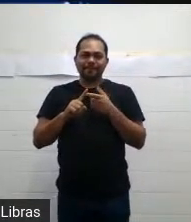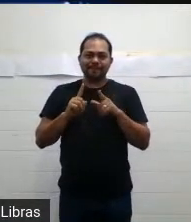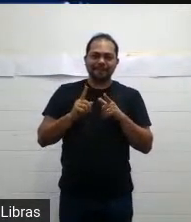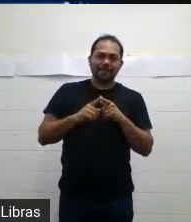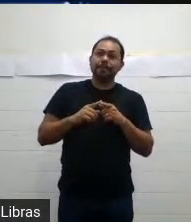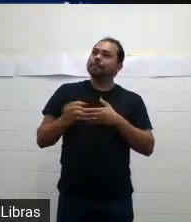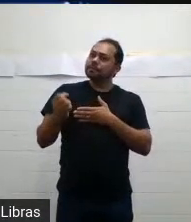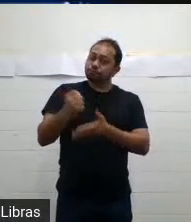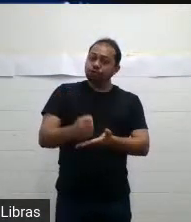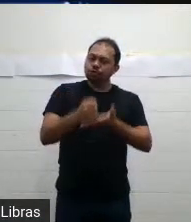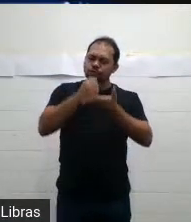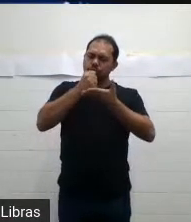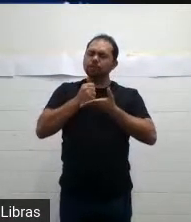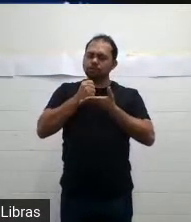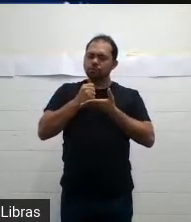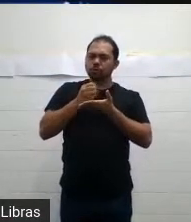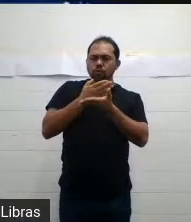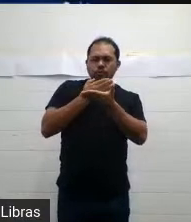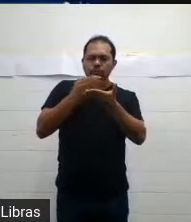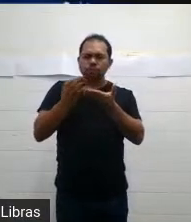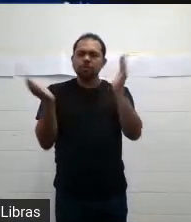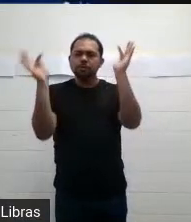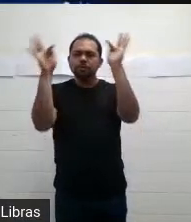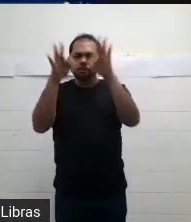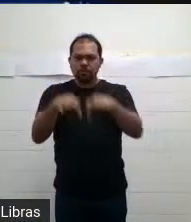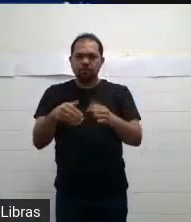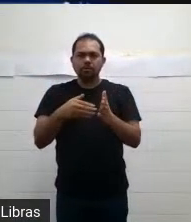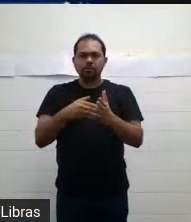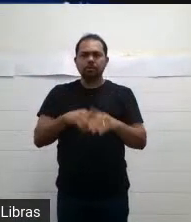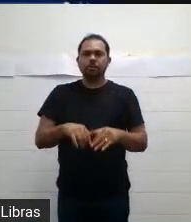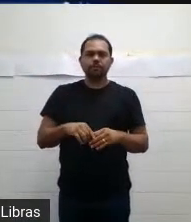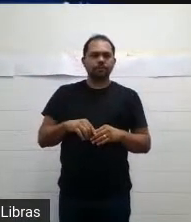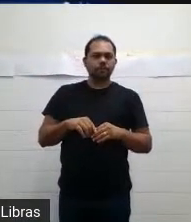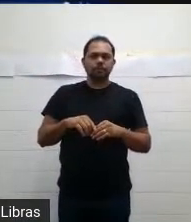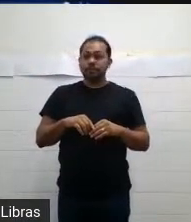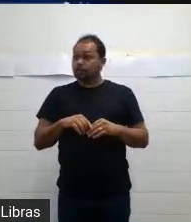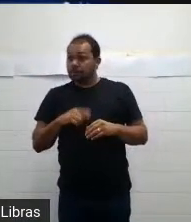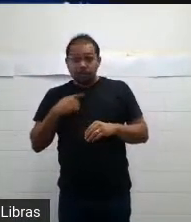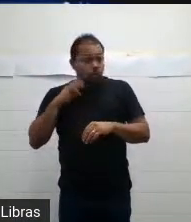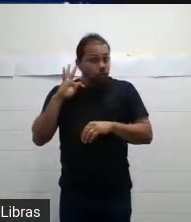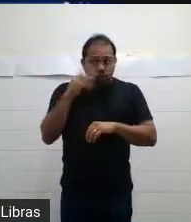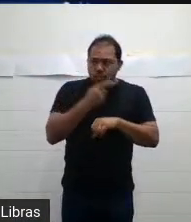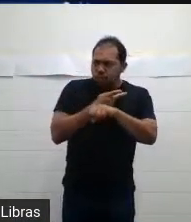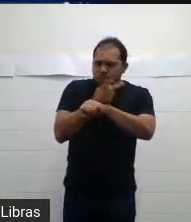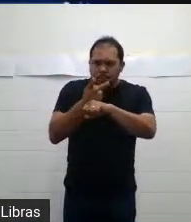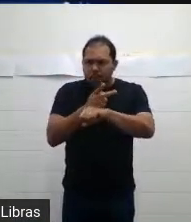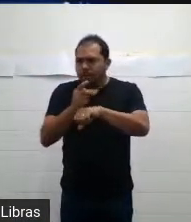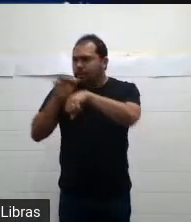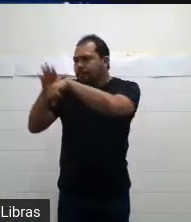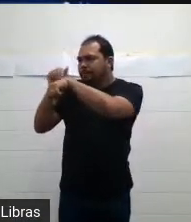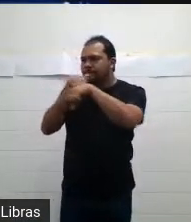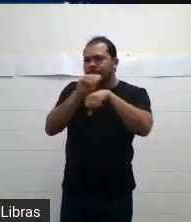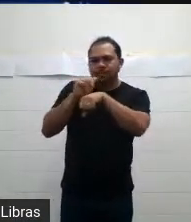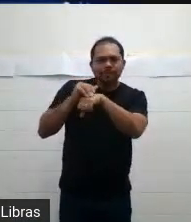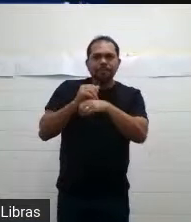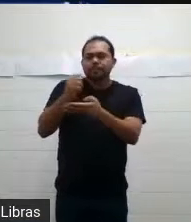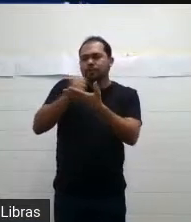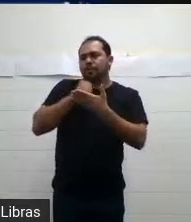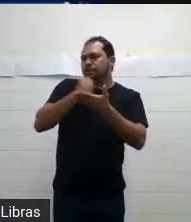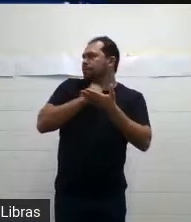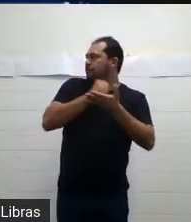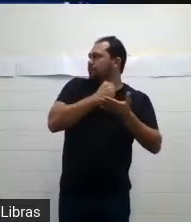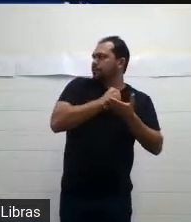assim, magnífico, do início ao fim, que correu atrás de tudo, o tempo todo, e que estava disponível o tempo todo, nem que fosse